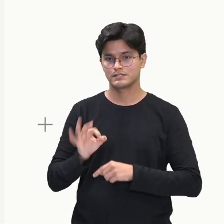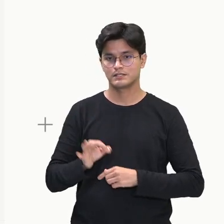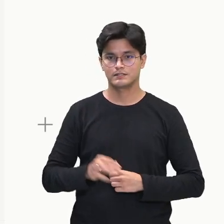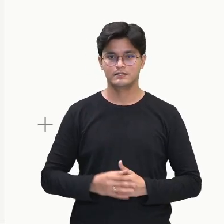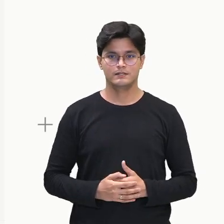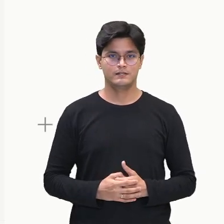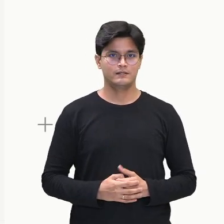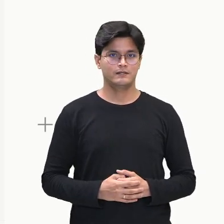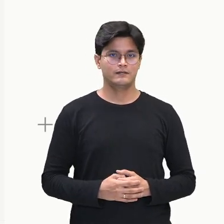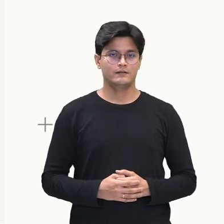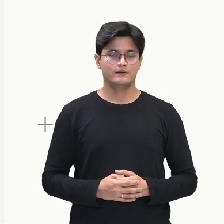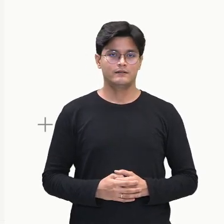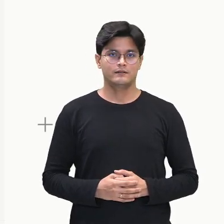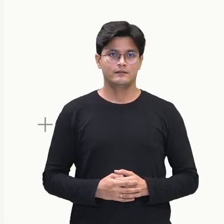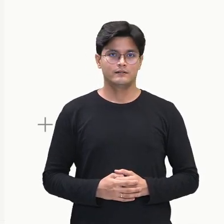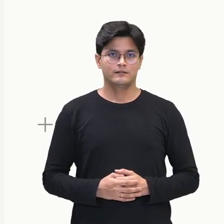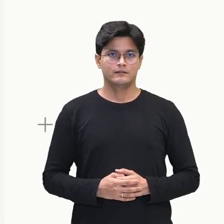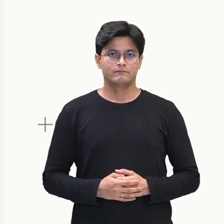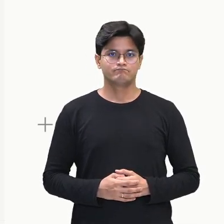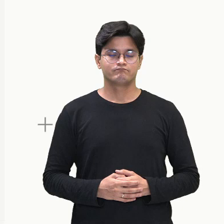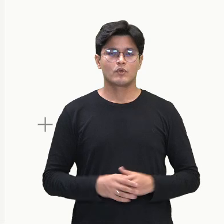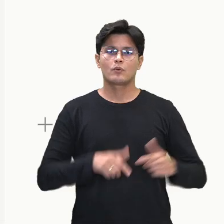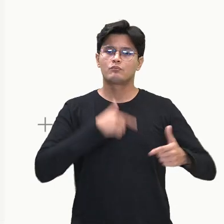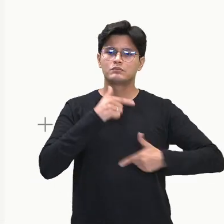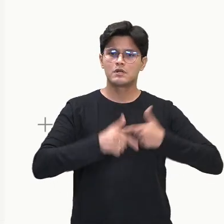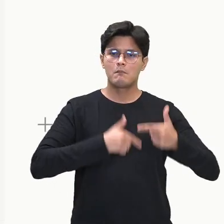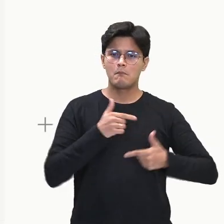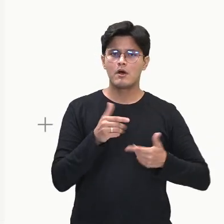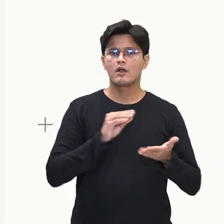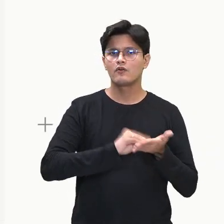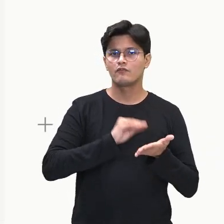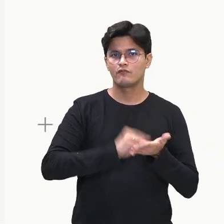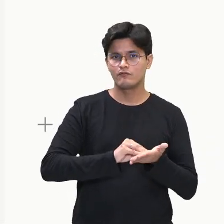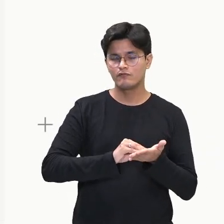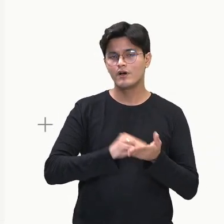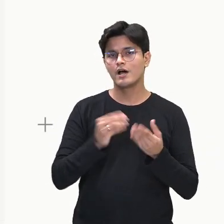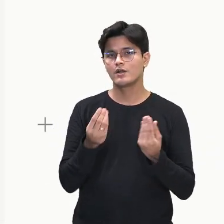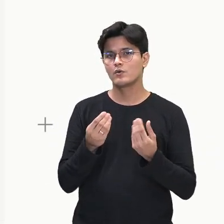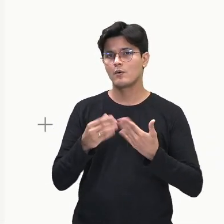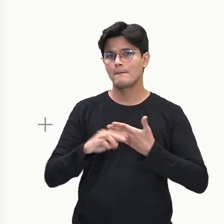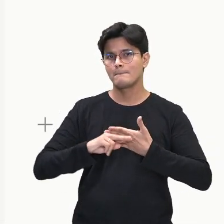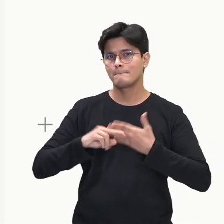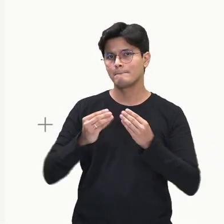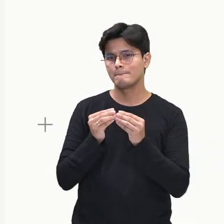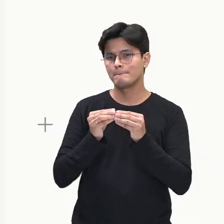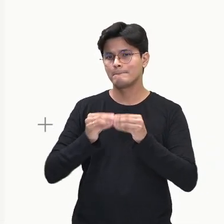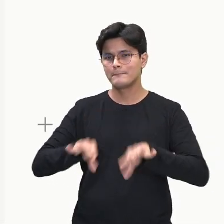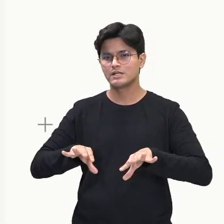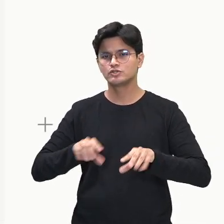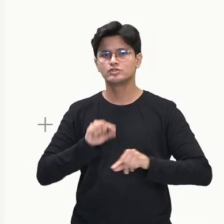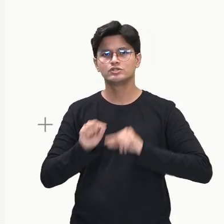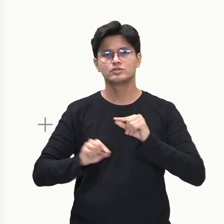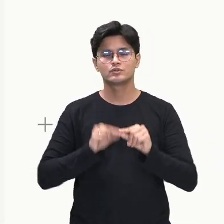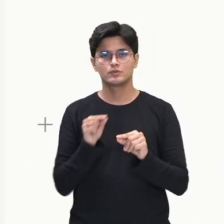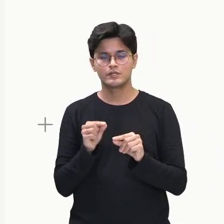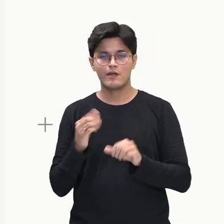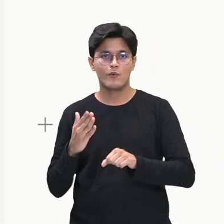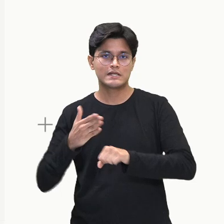Então a falta de emprego, vejam só, compromete o acesso a